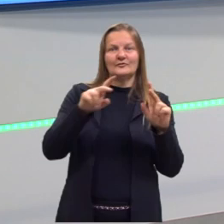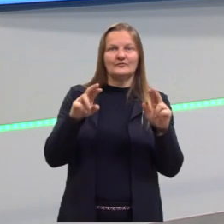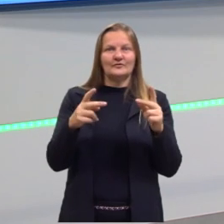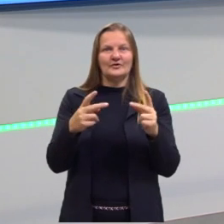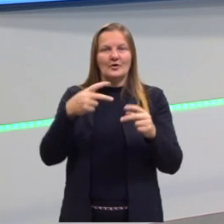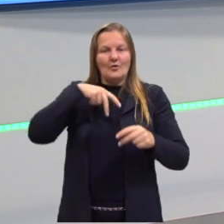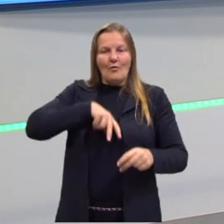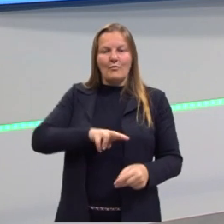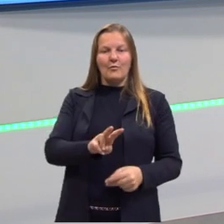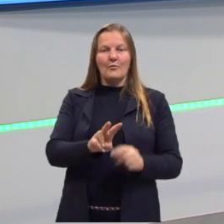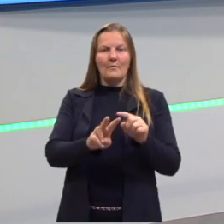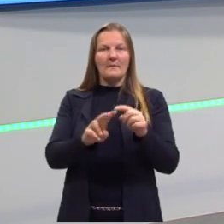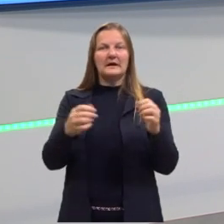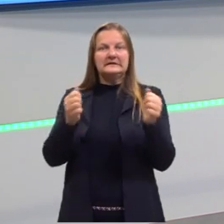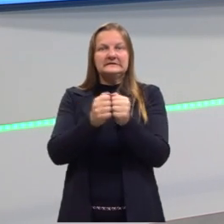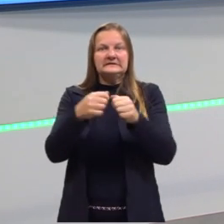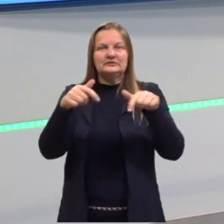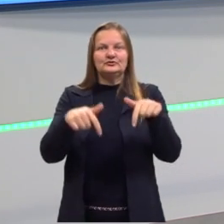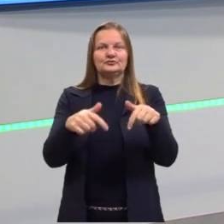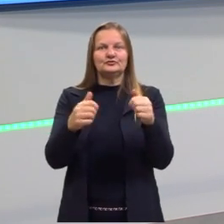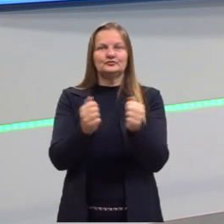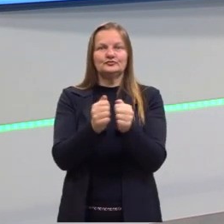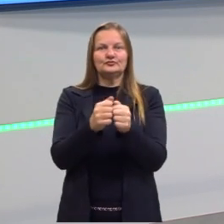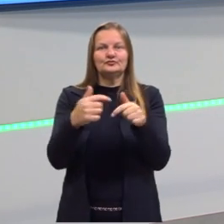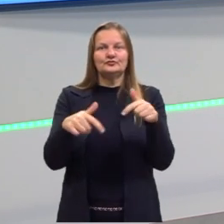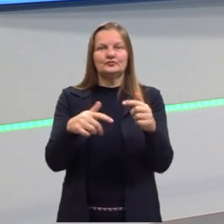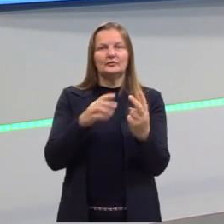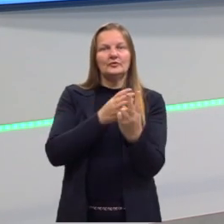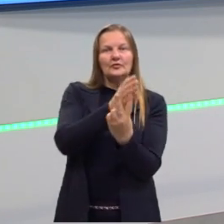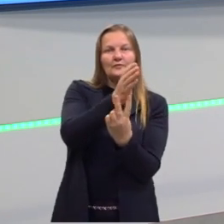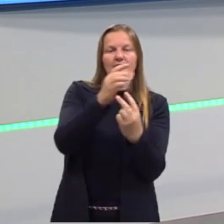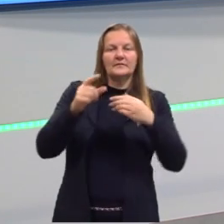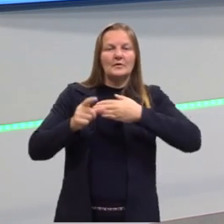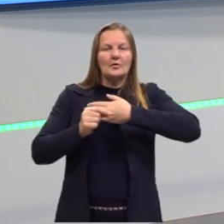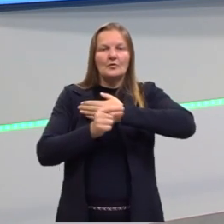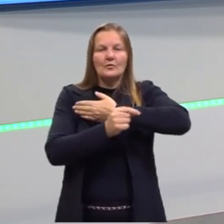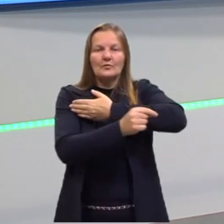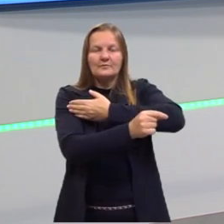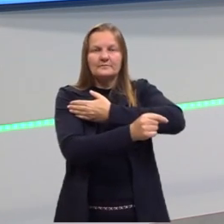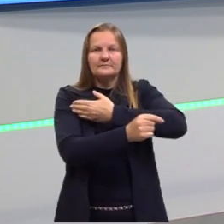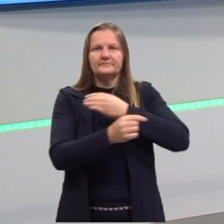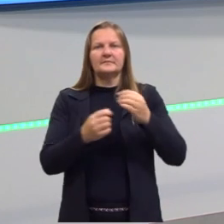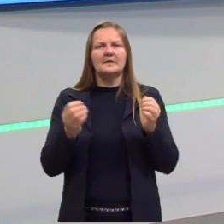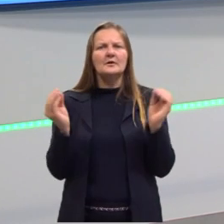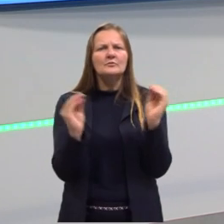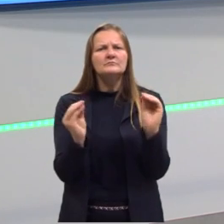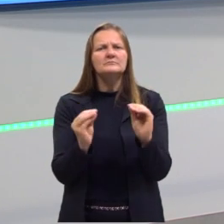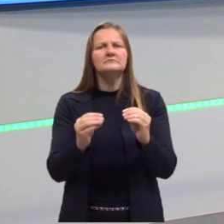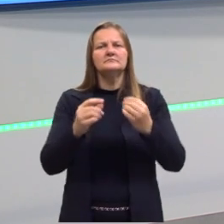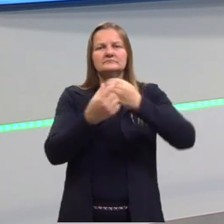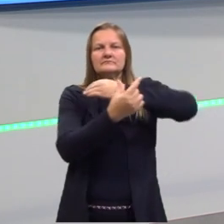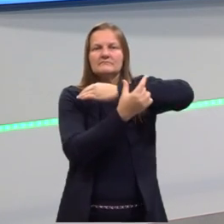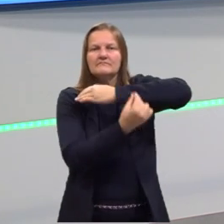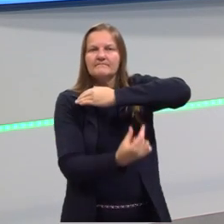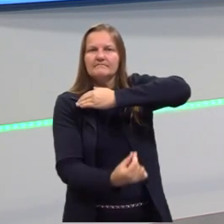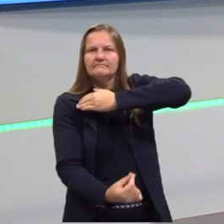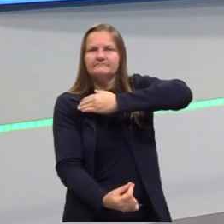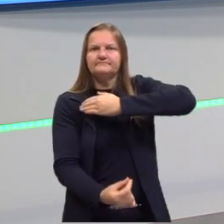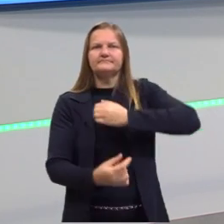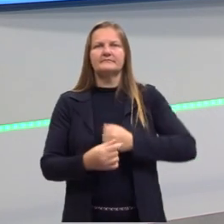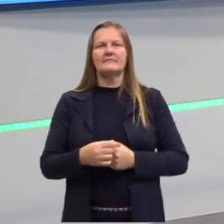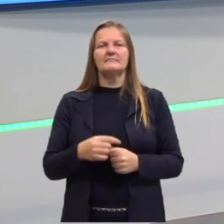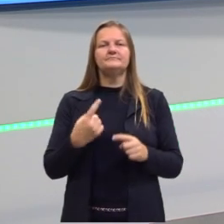elas trabalham em conjunto A gente tem ali a coesão contribuindo para que a coerência exista